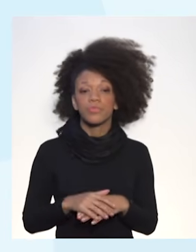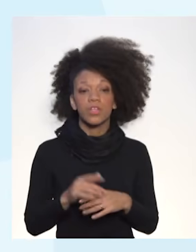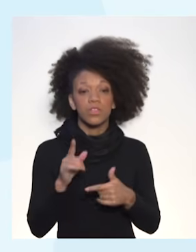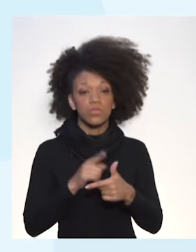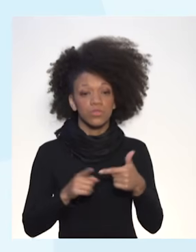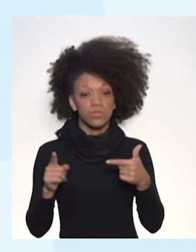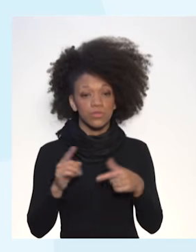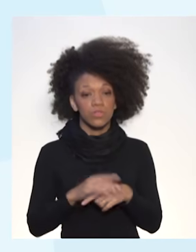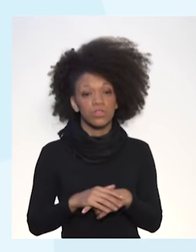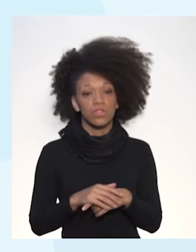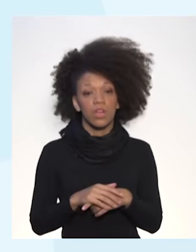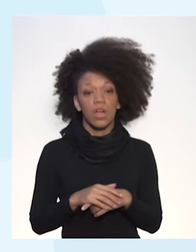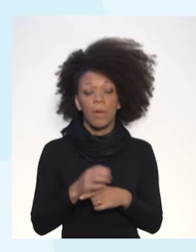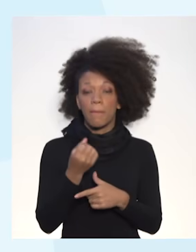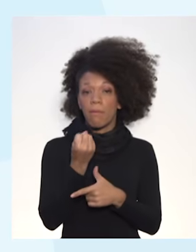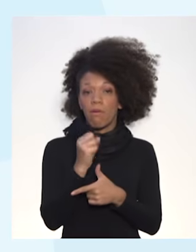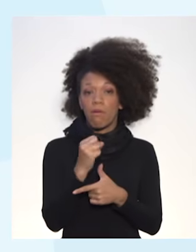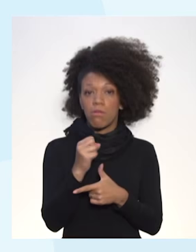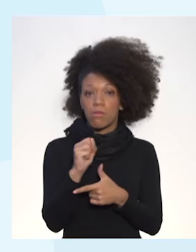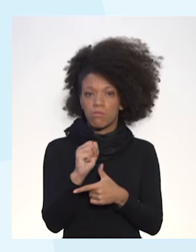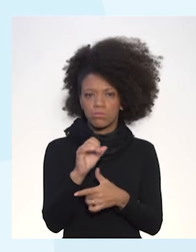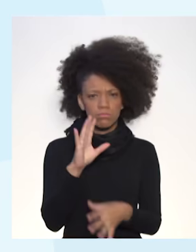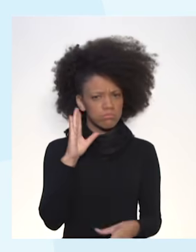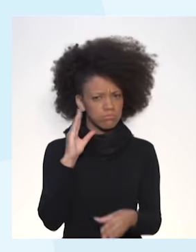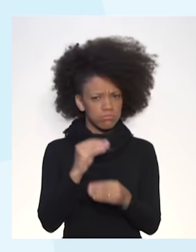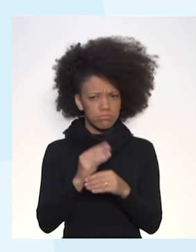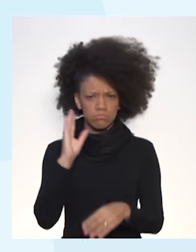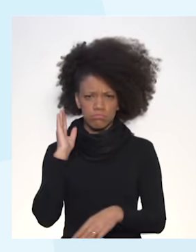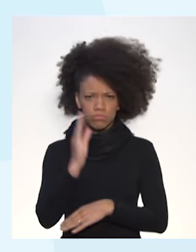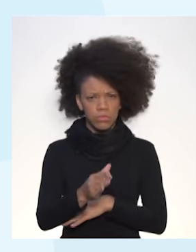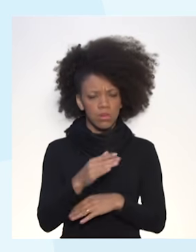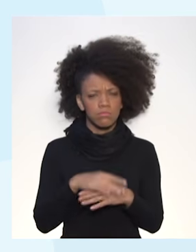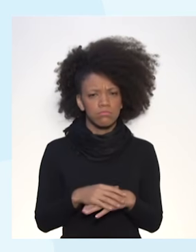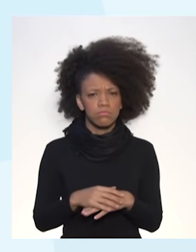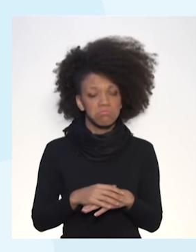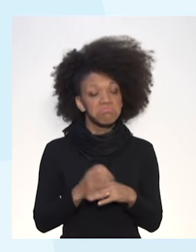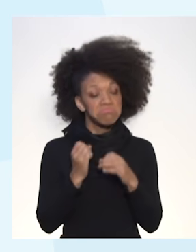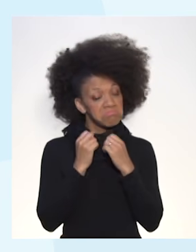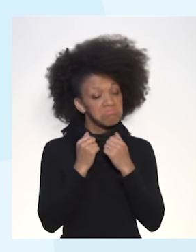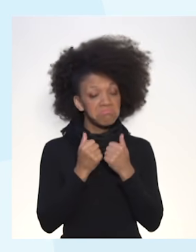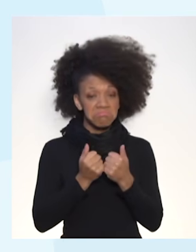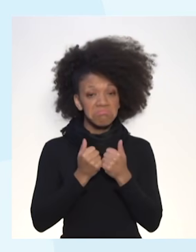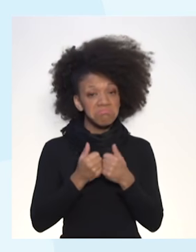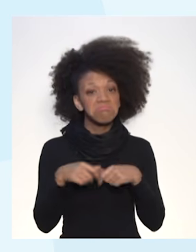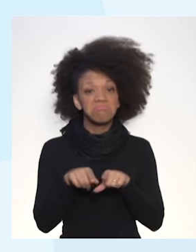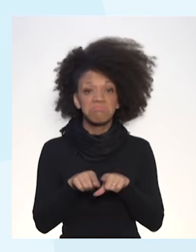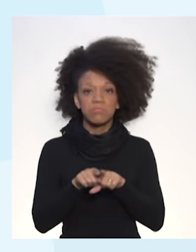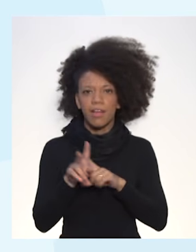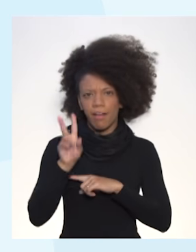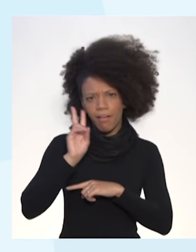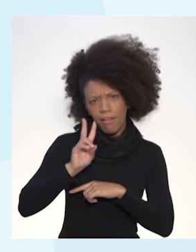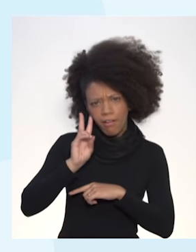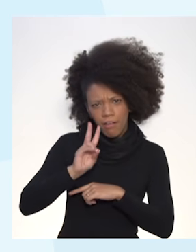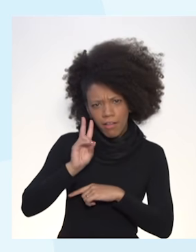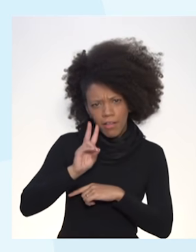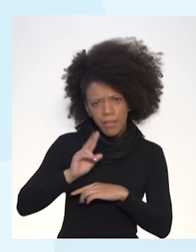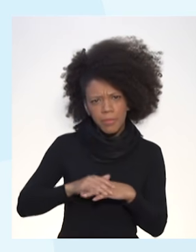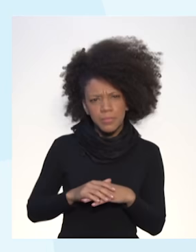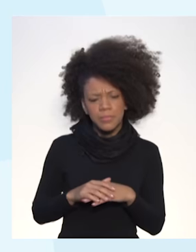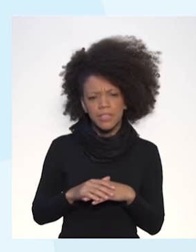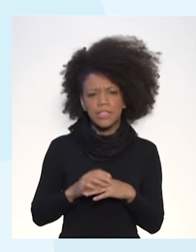por 8 de uma vez, né? Também funciona muito bem, né? Lembra, né? Se a gente vai